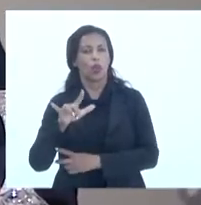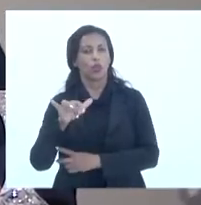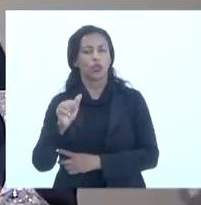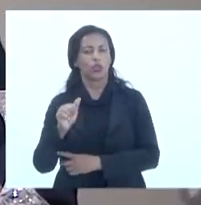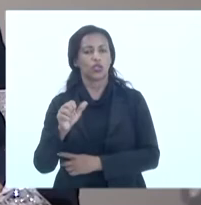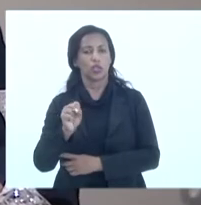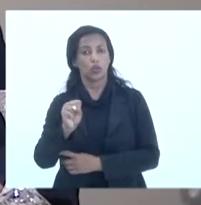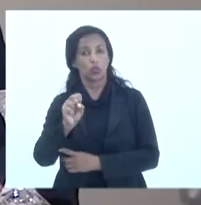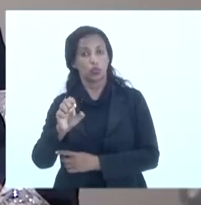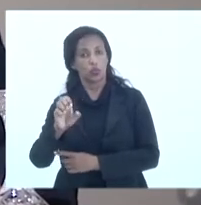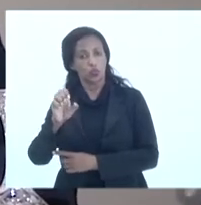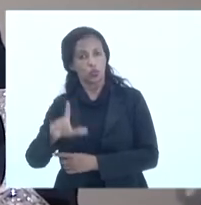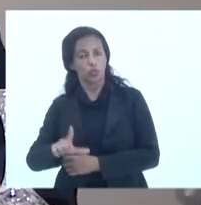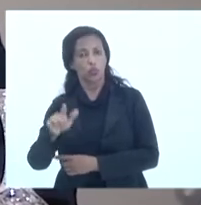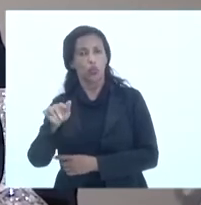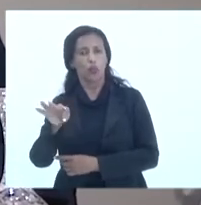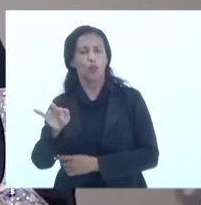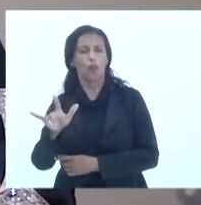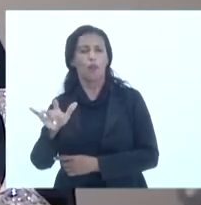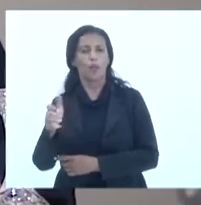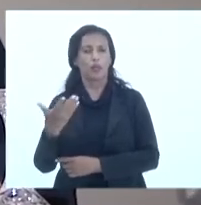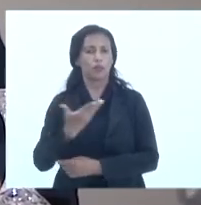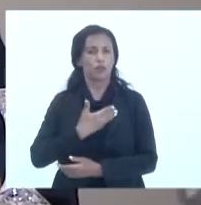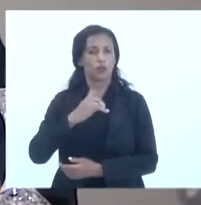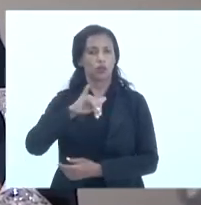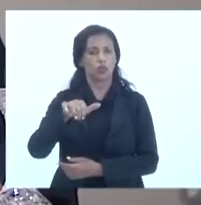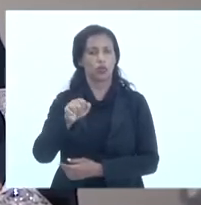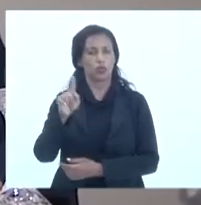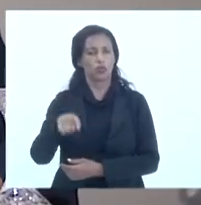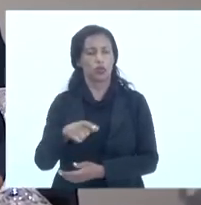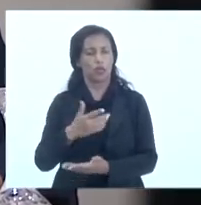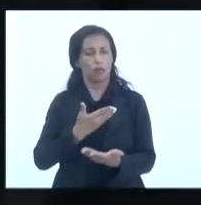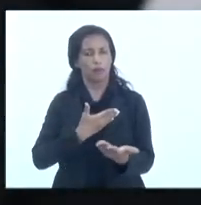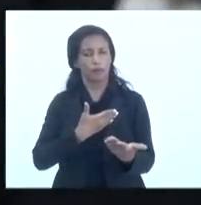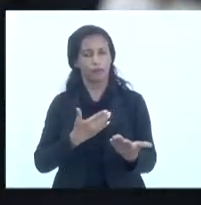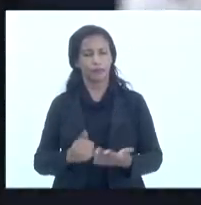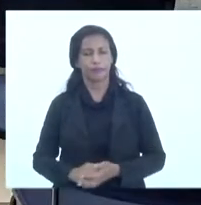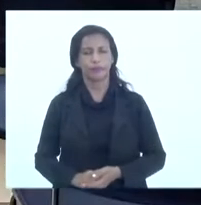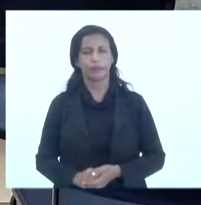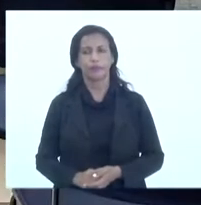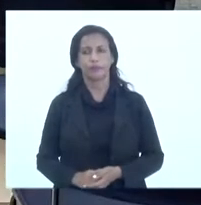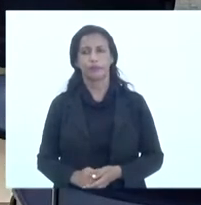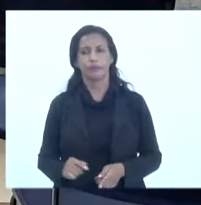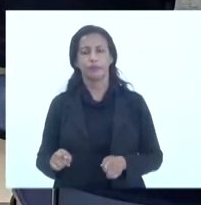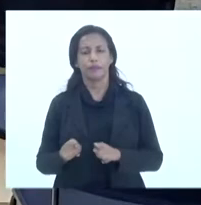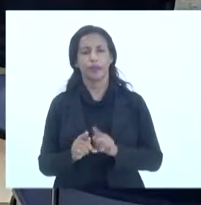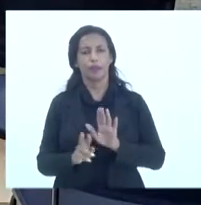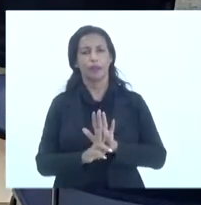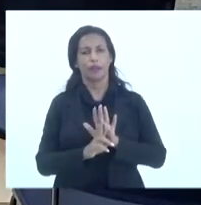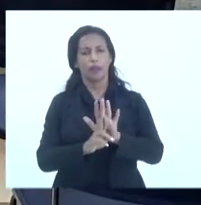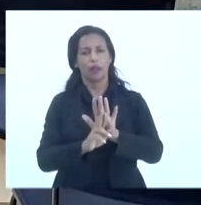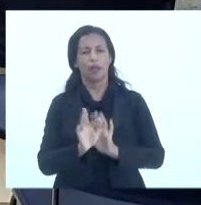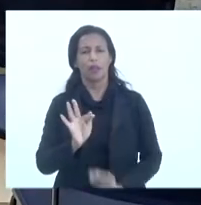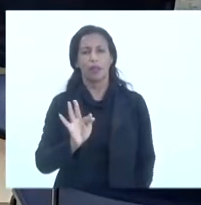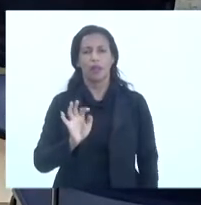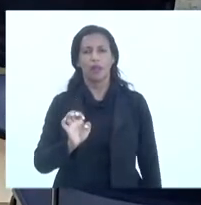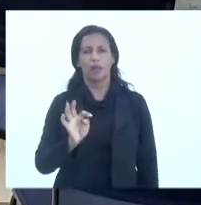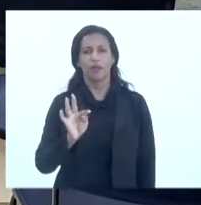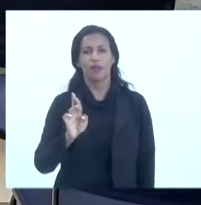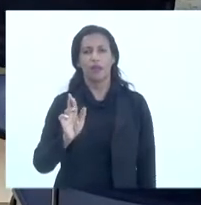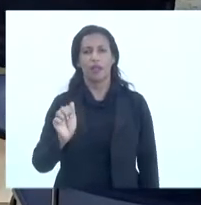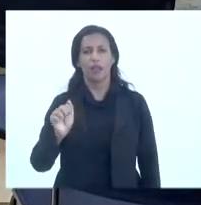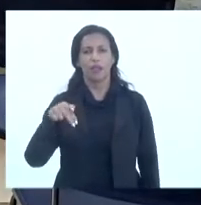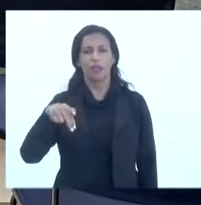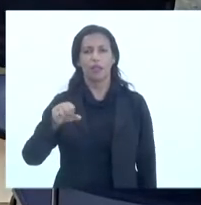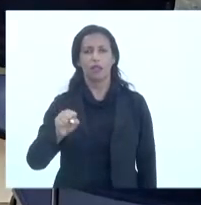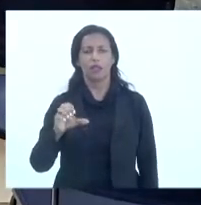Fluminense, o amigo José Marciano, também representando o presidente da FETRANSCARGA, o Eduardo